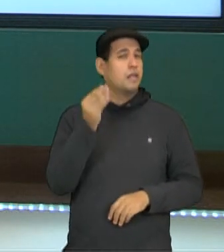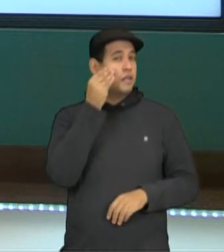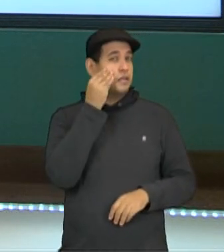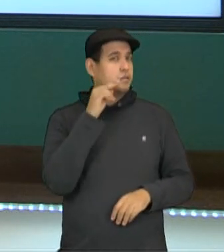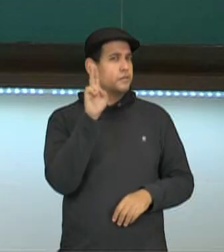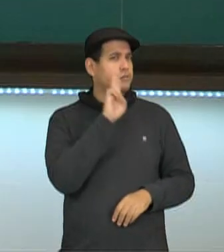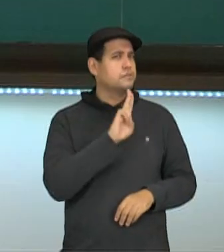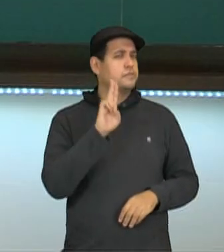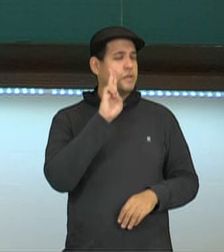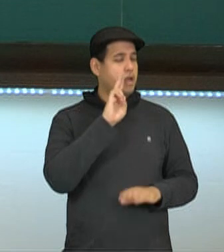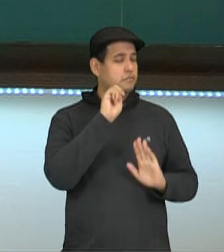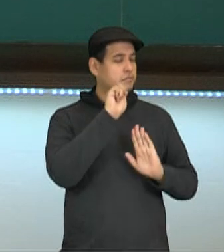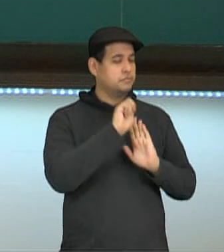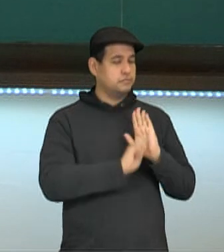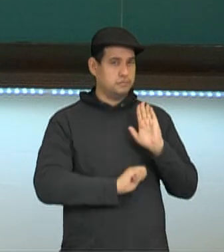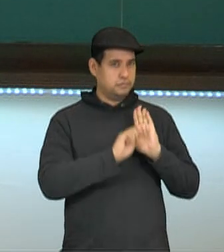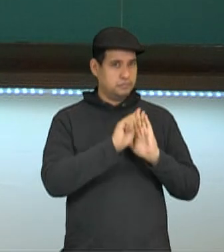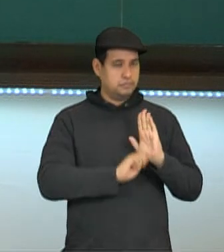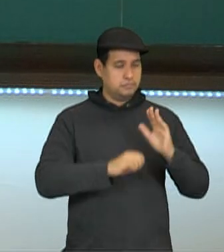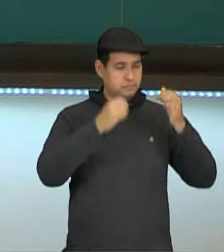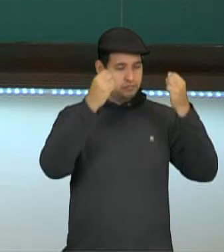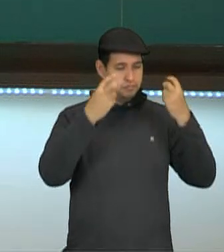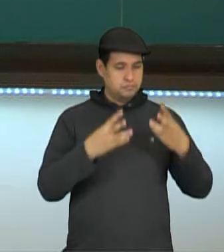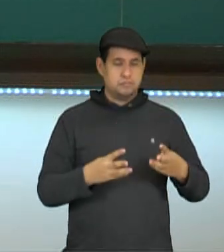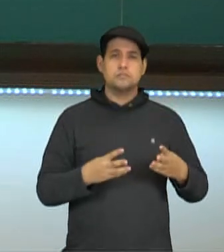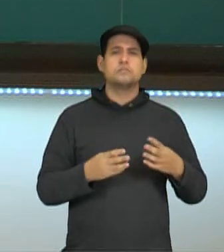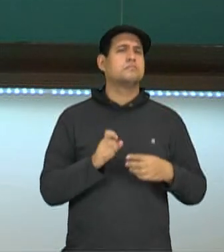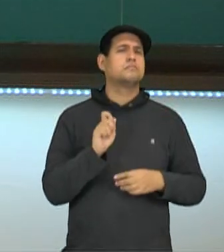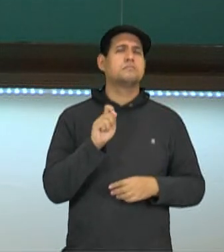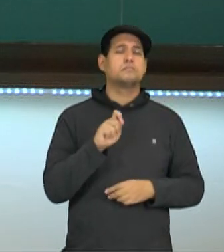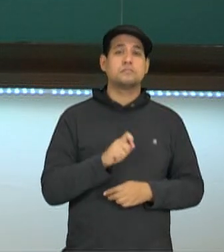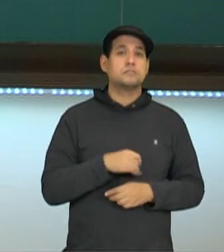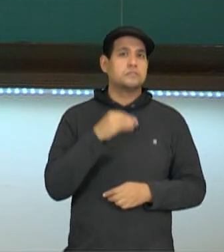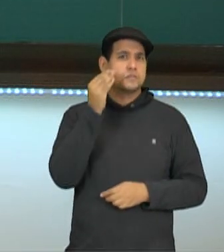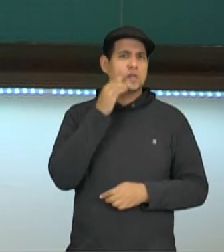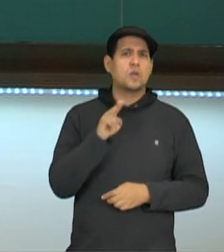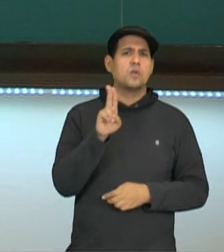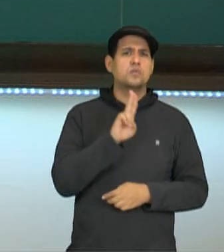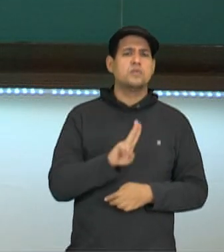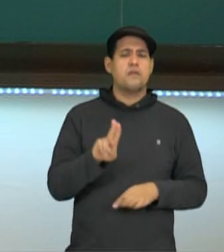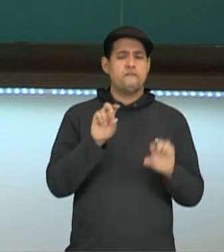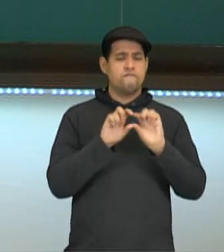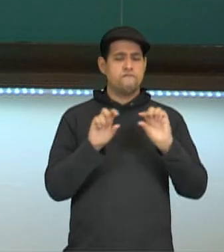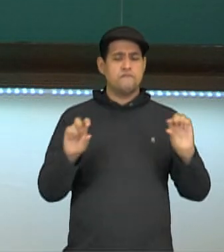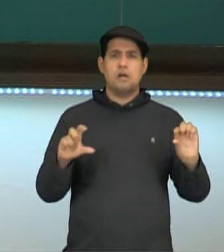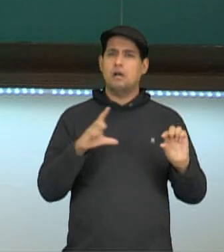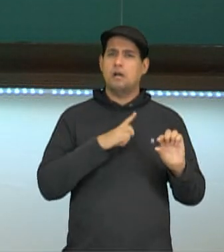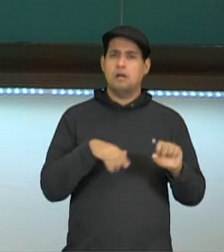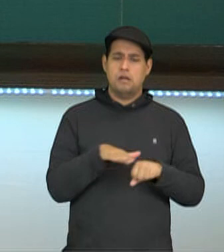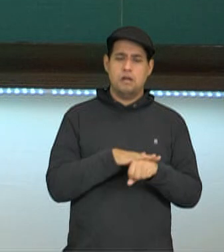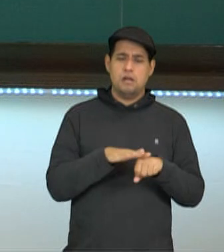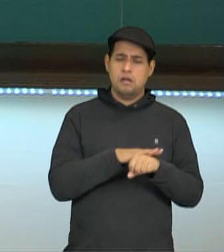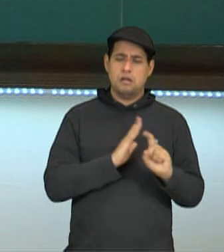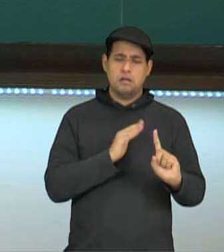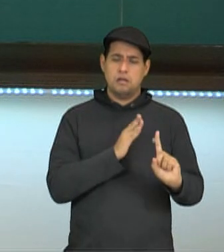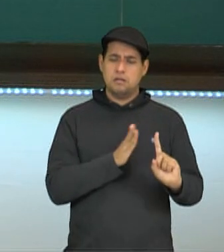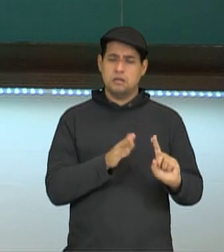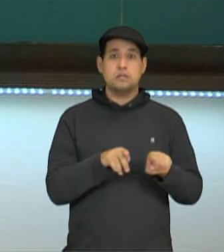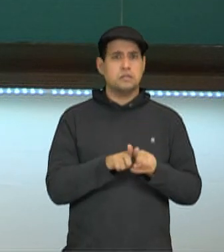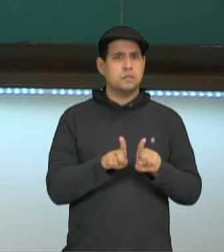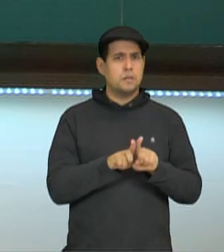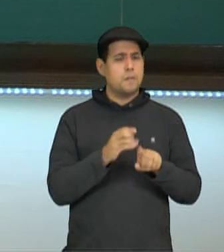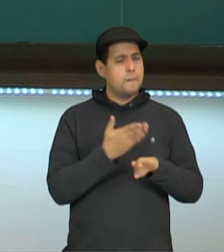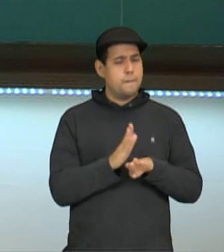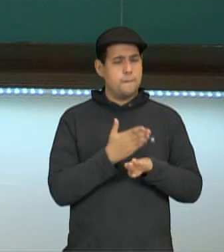nesse texto aí, um texto narrativo, você vai estar narrando, tentem utilizar aí frases que estejam no discurso direto e indireto também, para